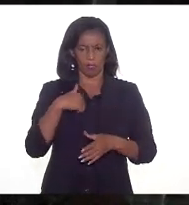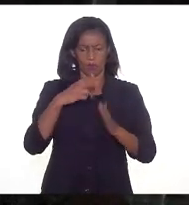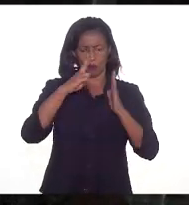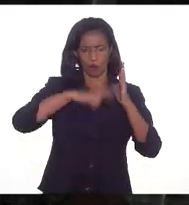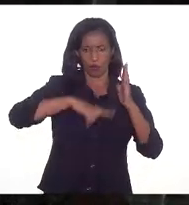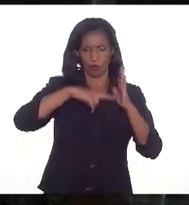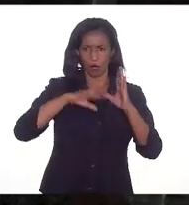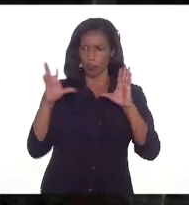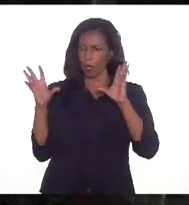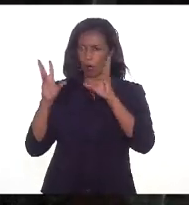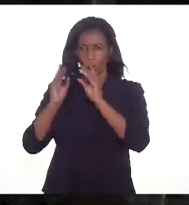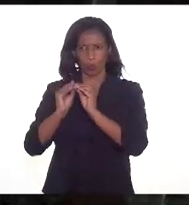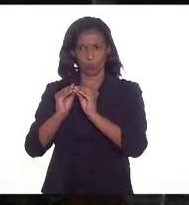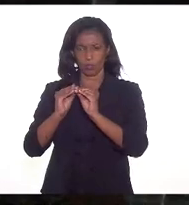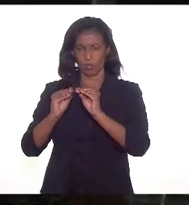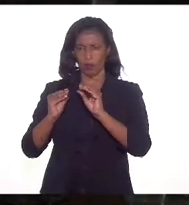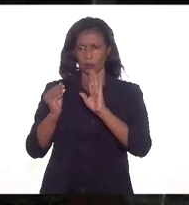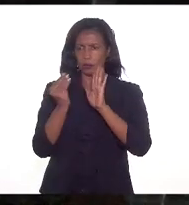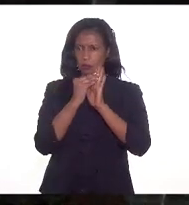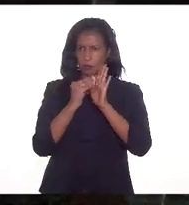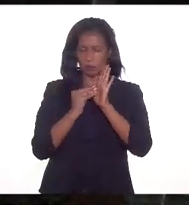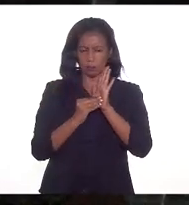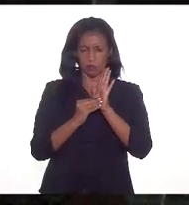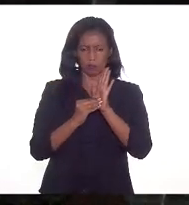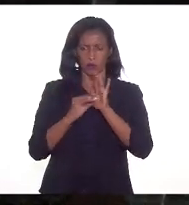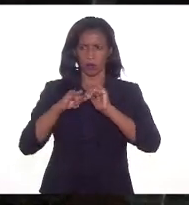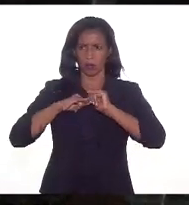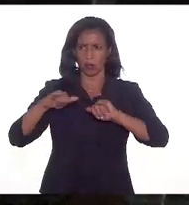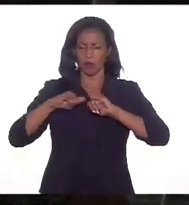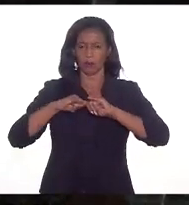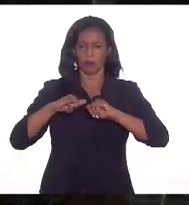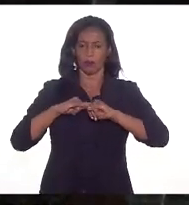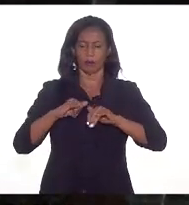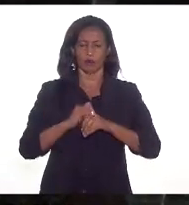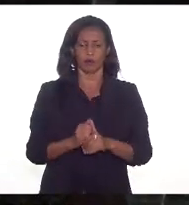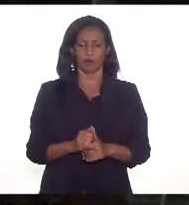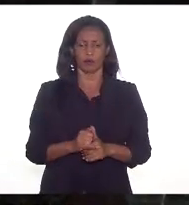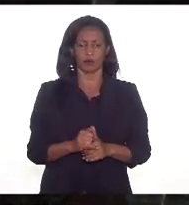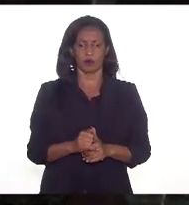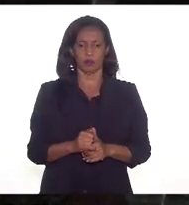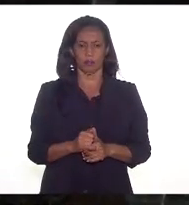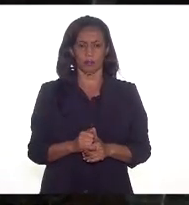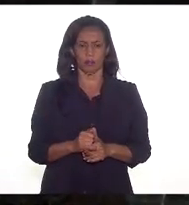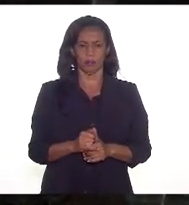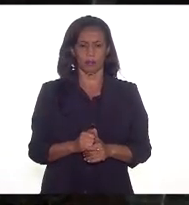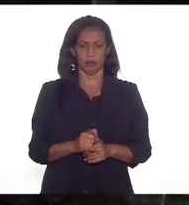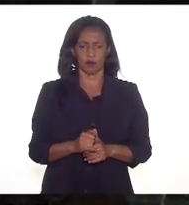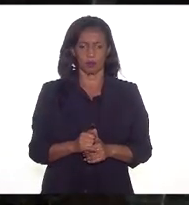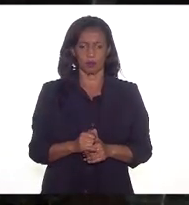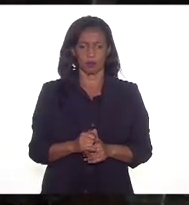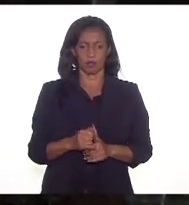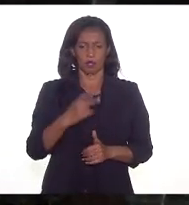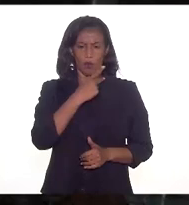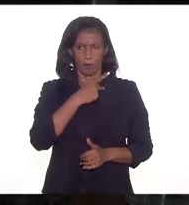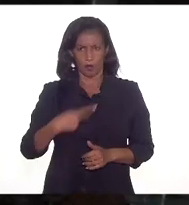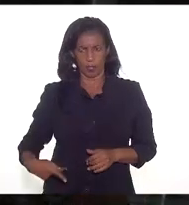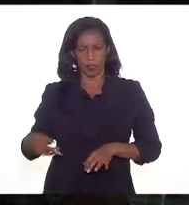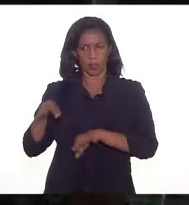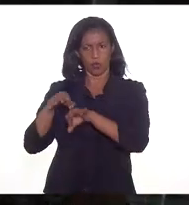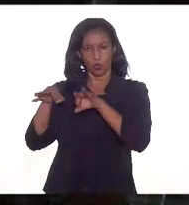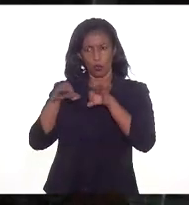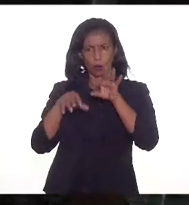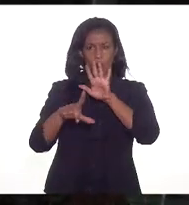a conclusão do parecer de forma seguinte. A apreciação do presidente do projeto de